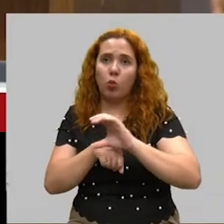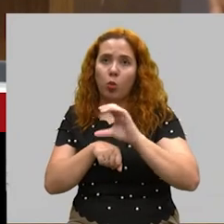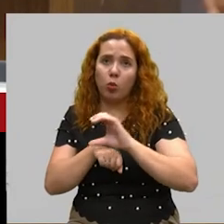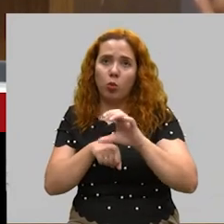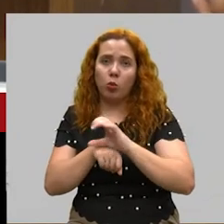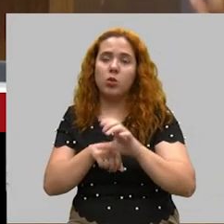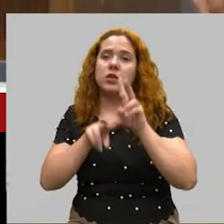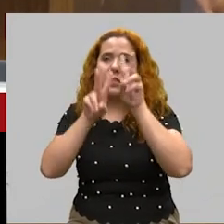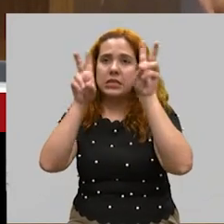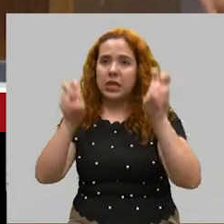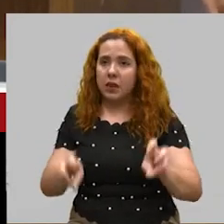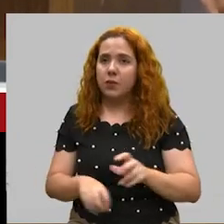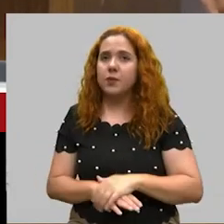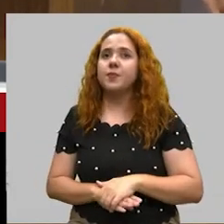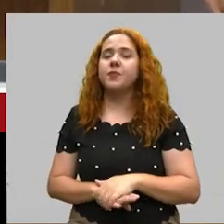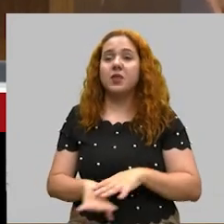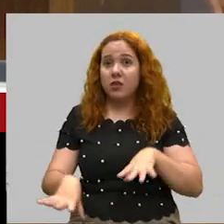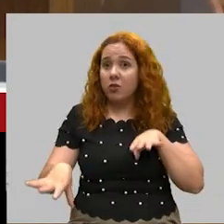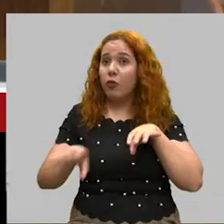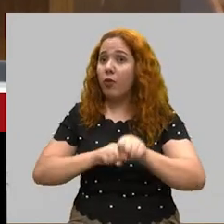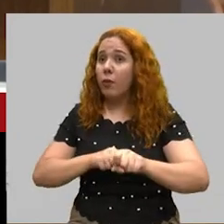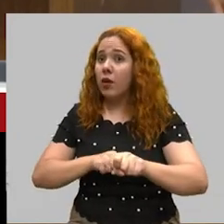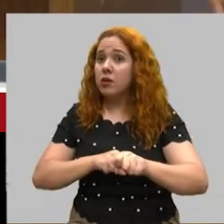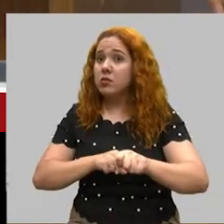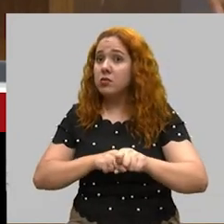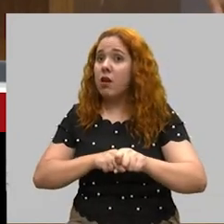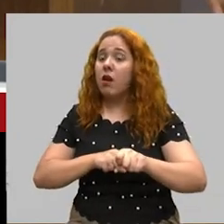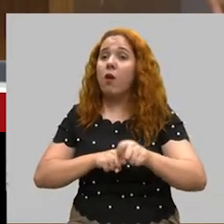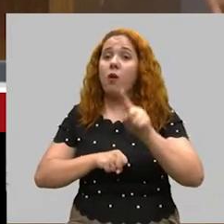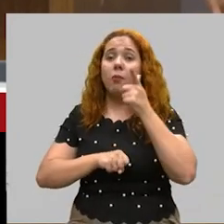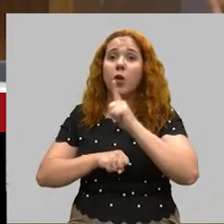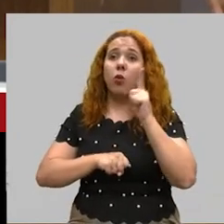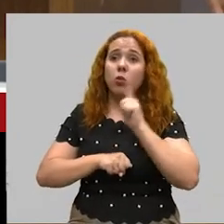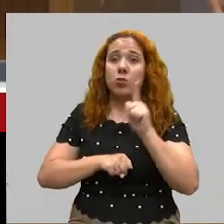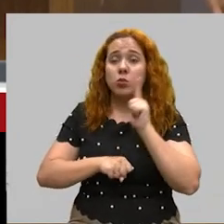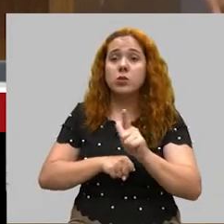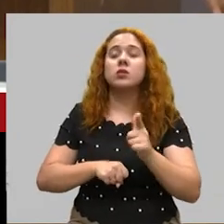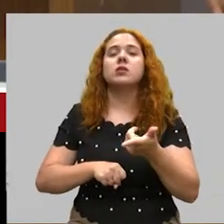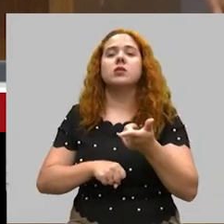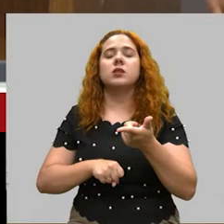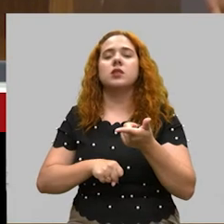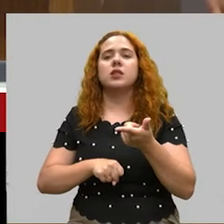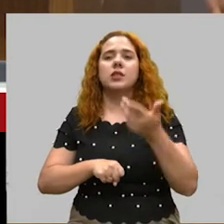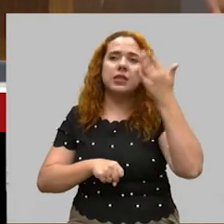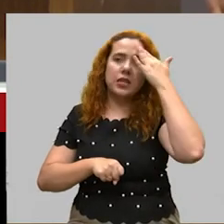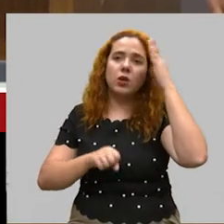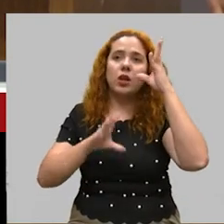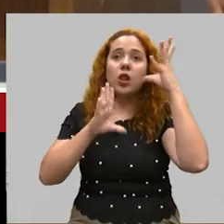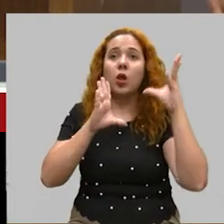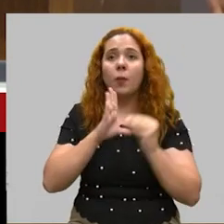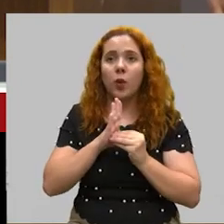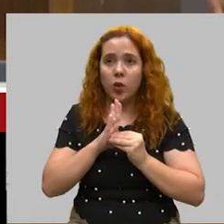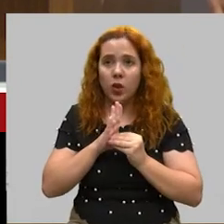essa com essa perspectiva de formação dos professores né para que eles possam trabalhar com com a educação quilombola